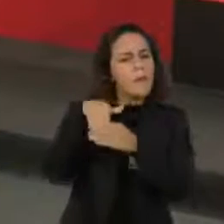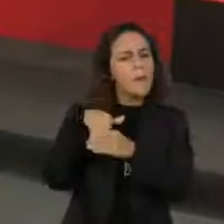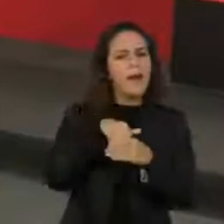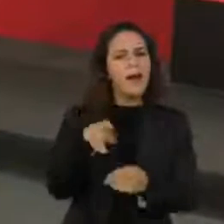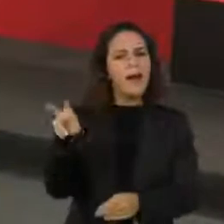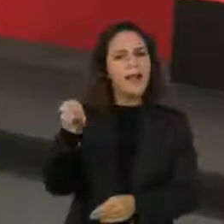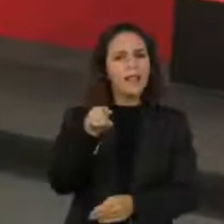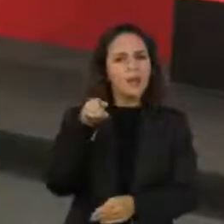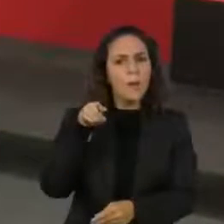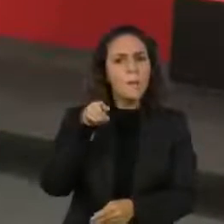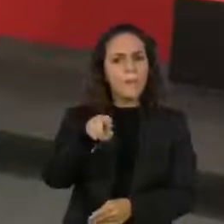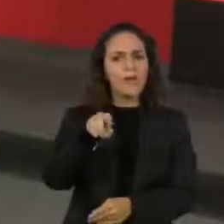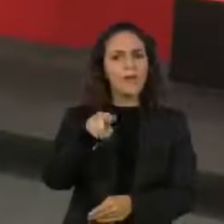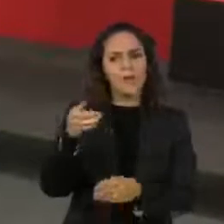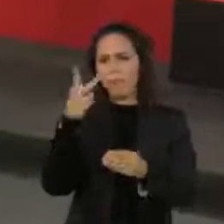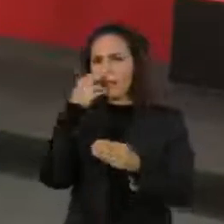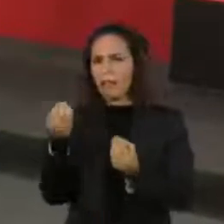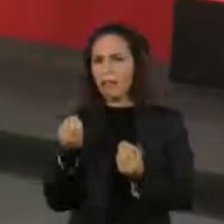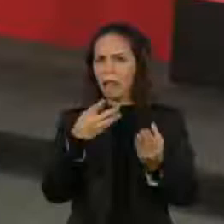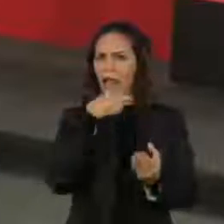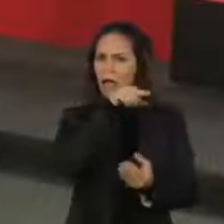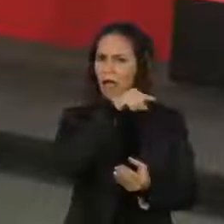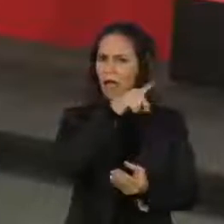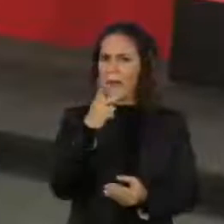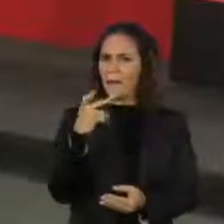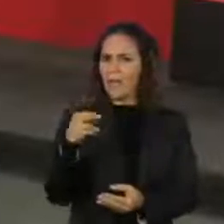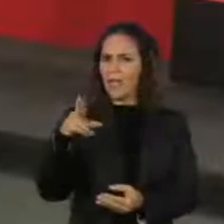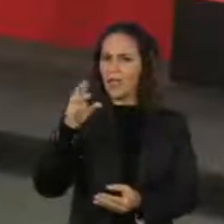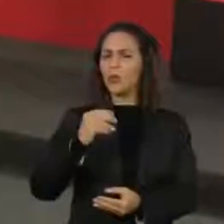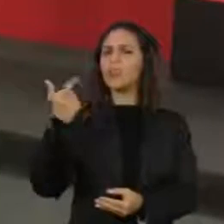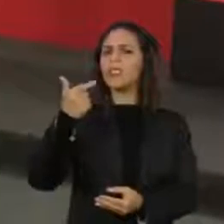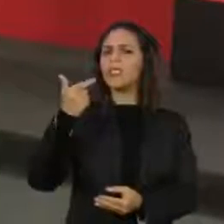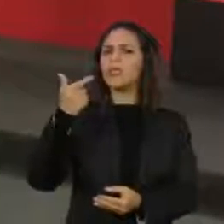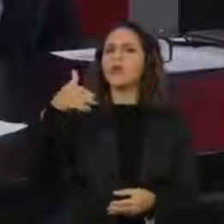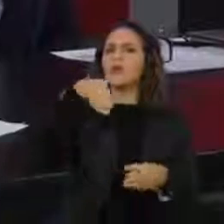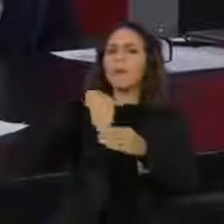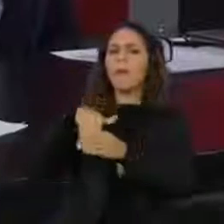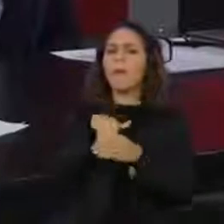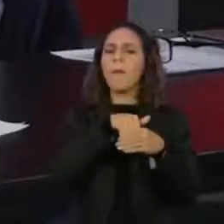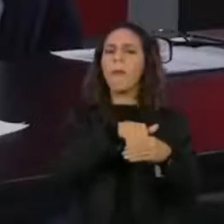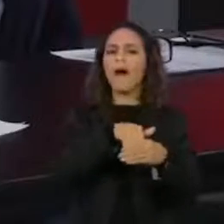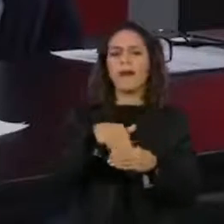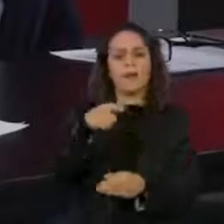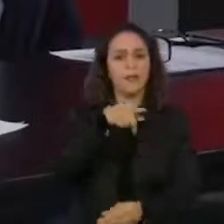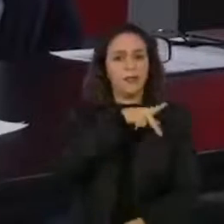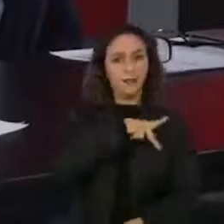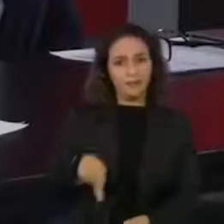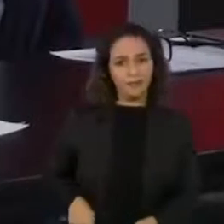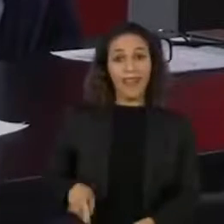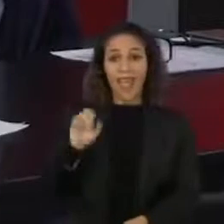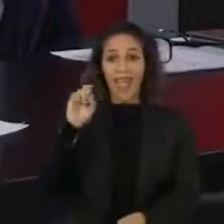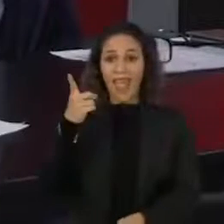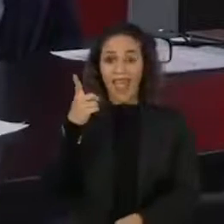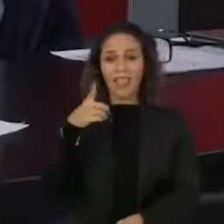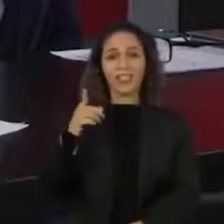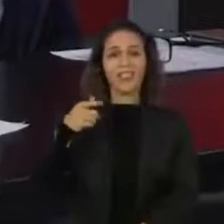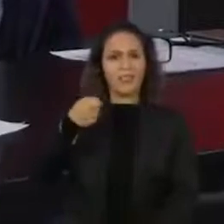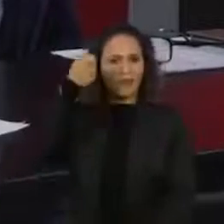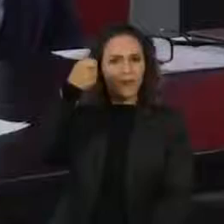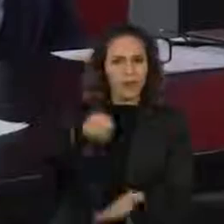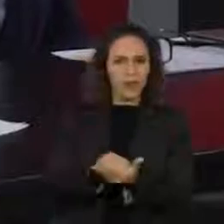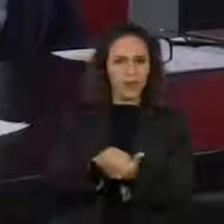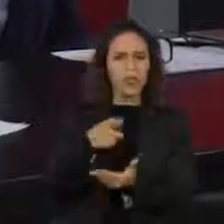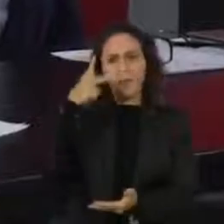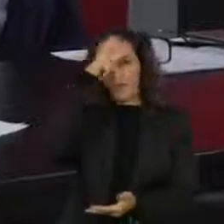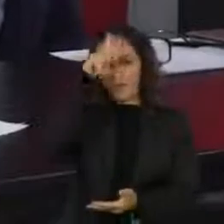de meio milhão de votos dados ao seu rival Pedro Castilho no segundo turno da eleição presidencial a filha do ex-ditador peruano Alberto fujimori